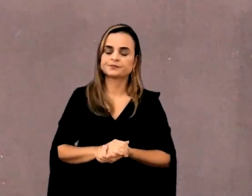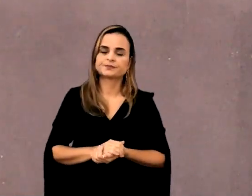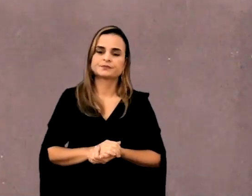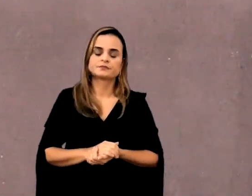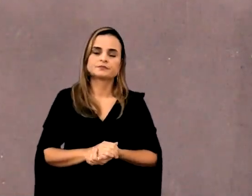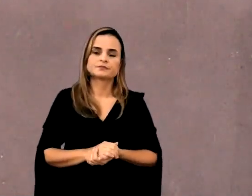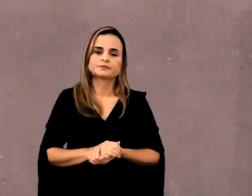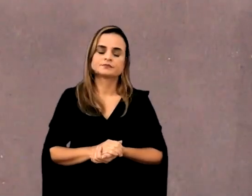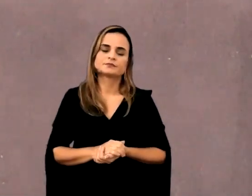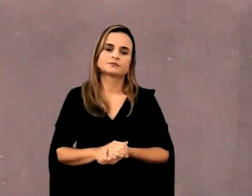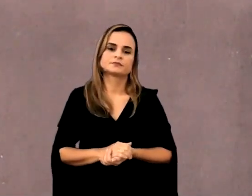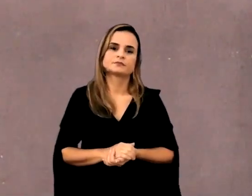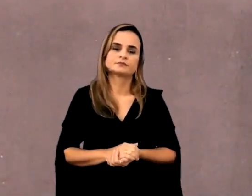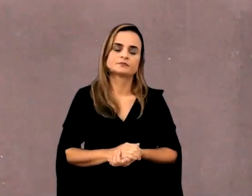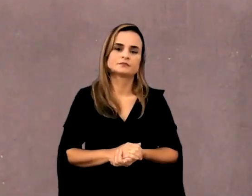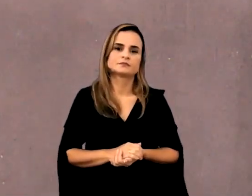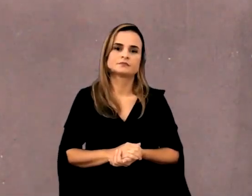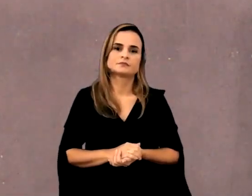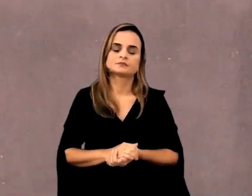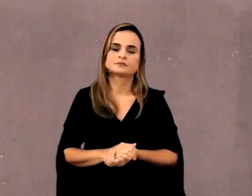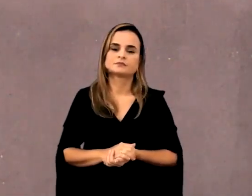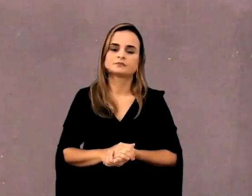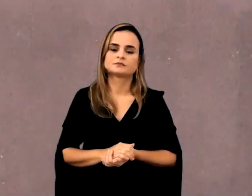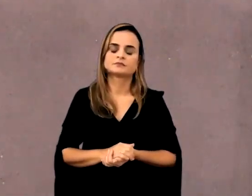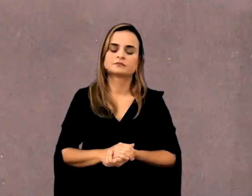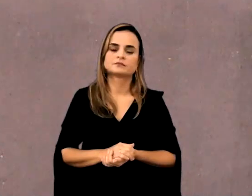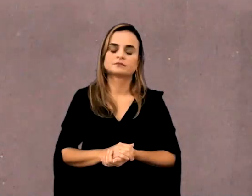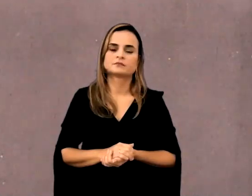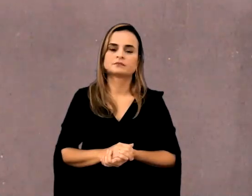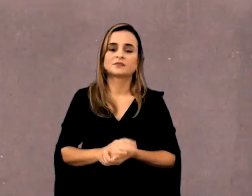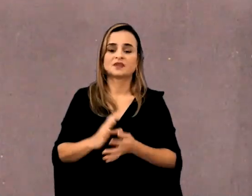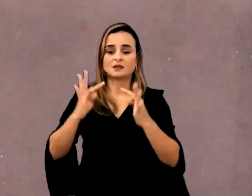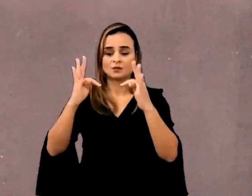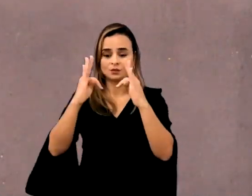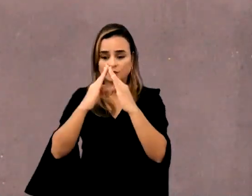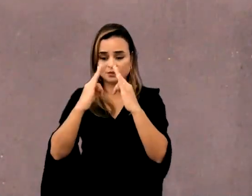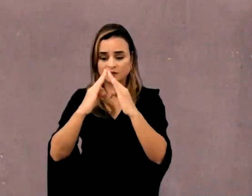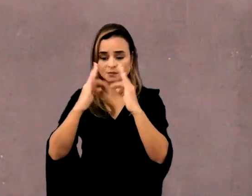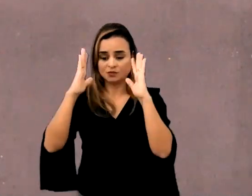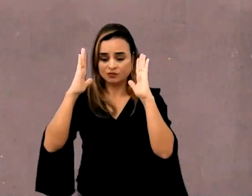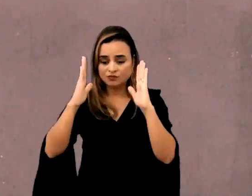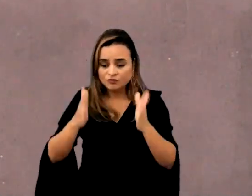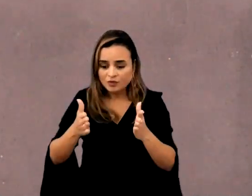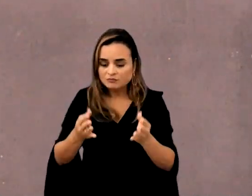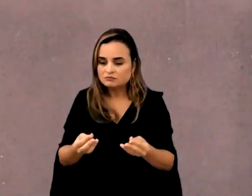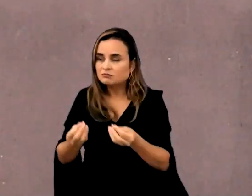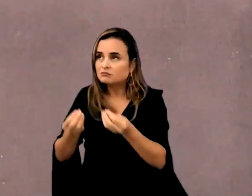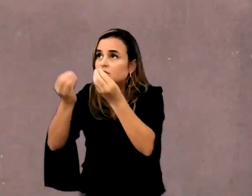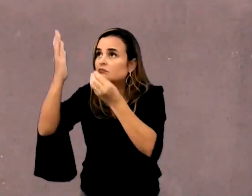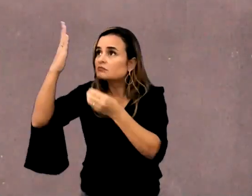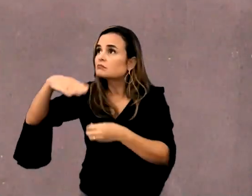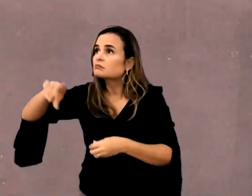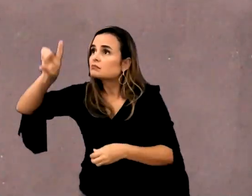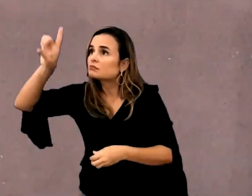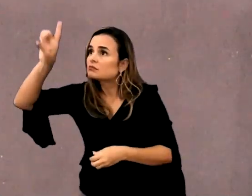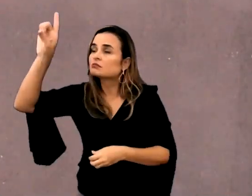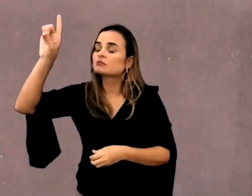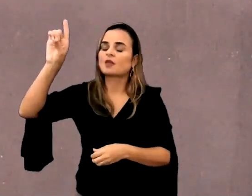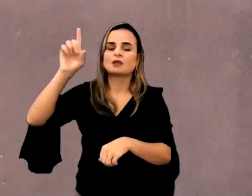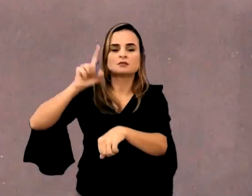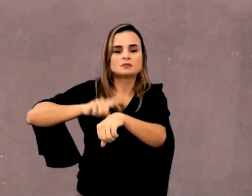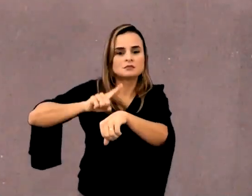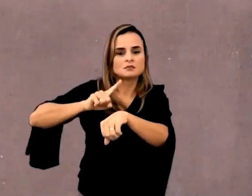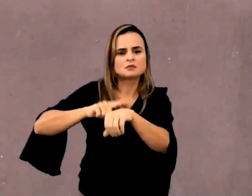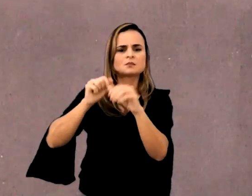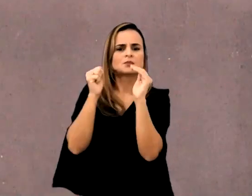Quando termina de consagrar aquele templo ao Senhor, né? E ele, nesse momento da